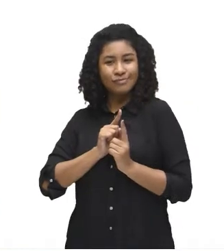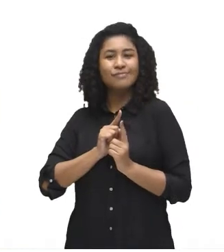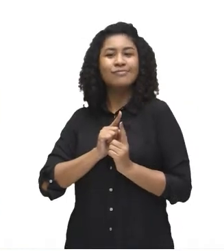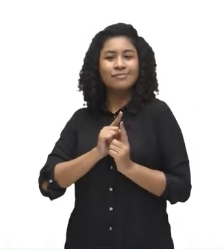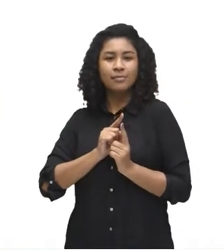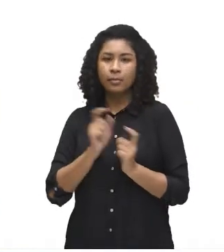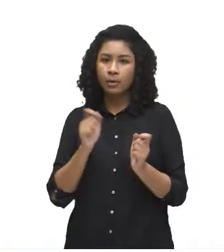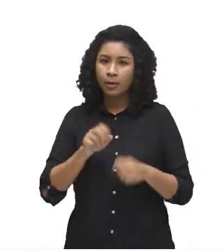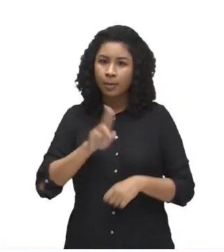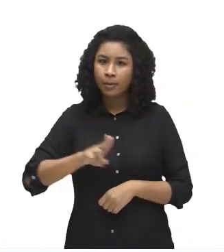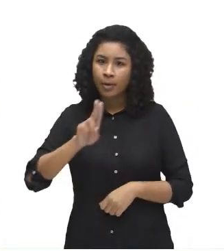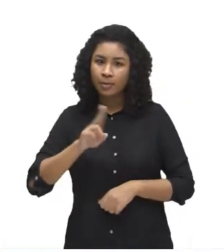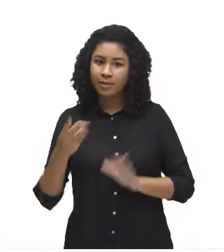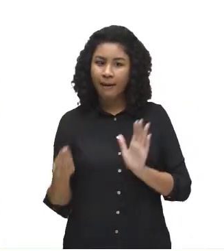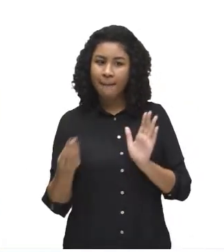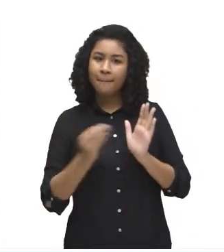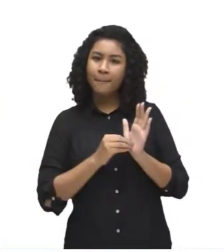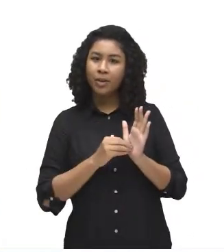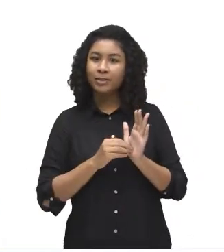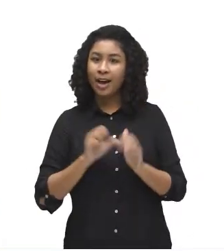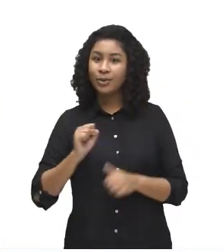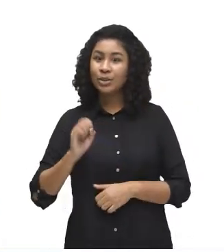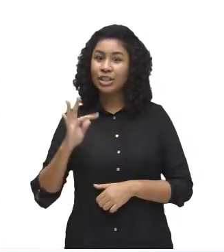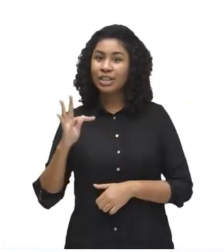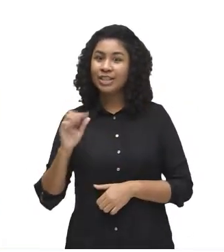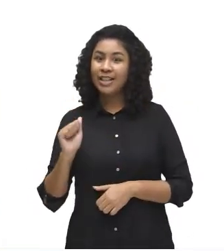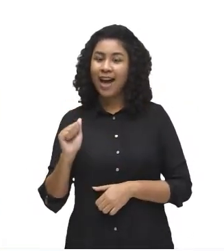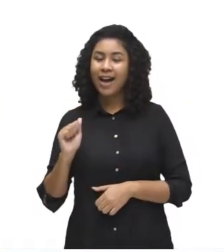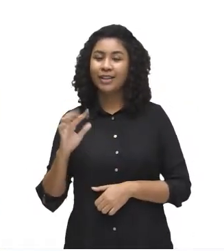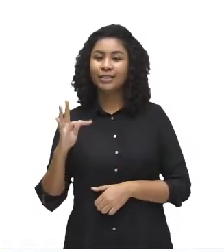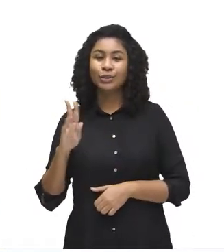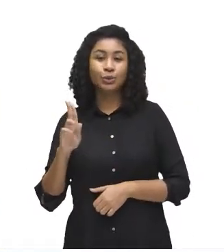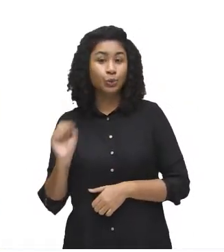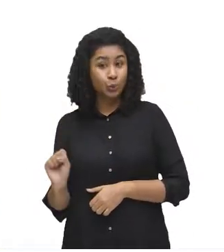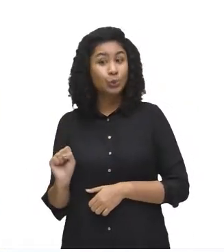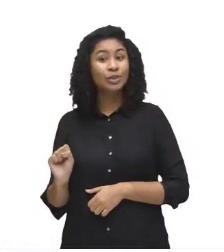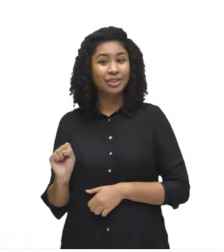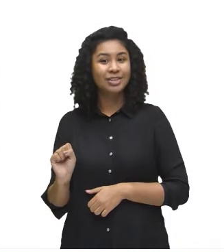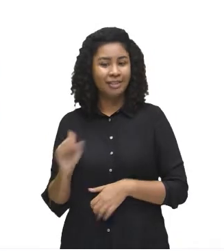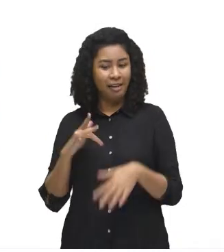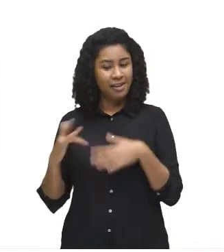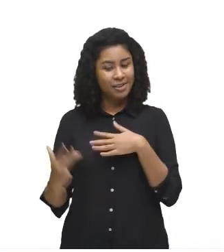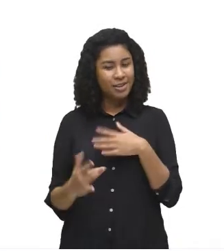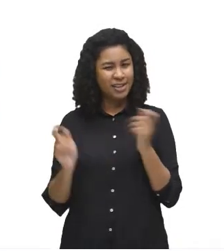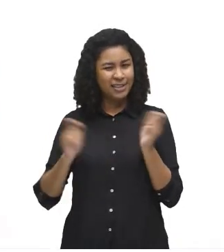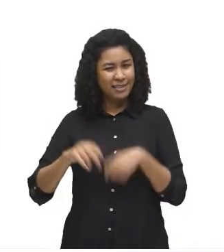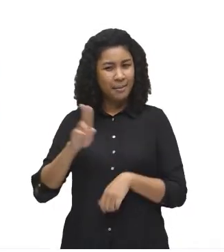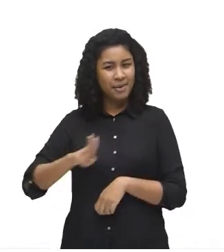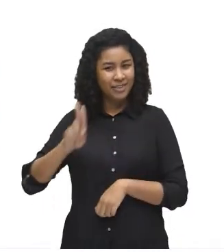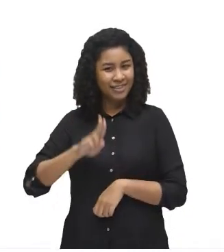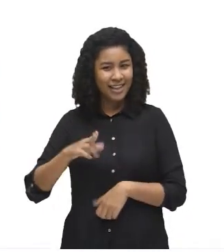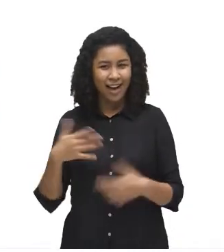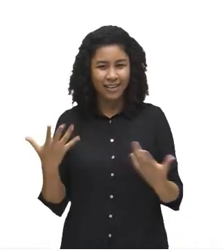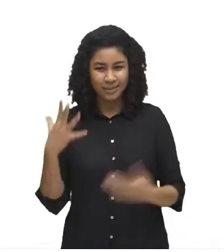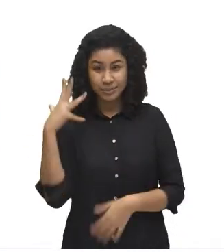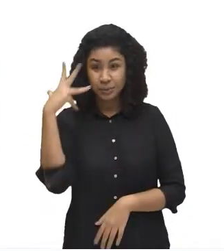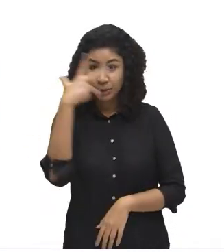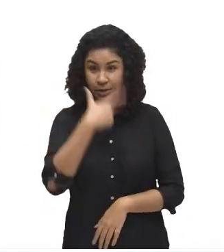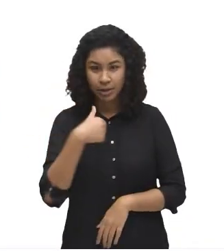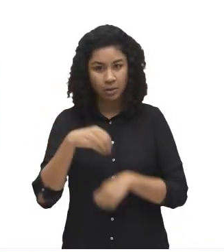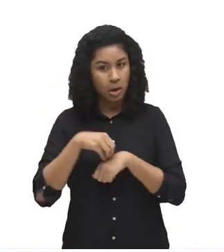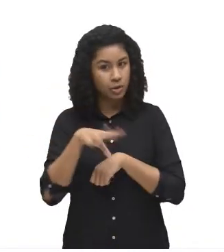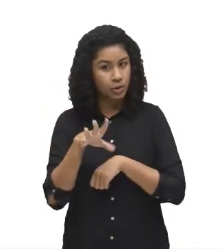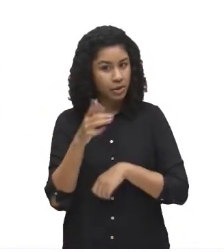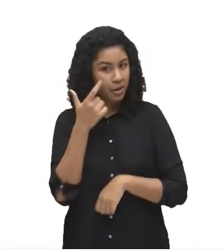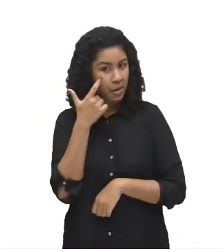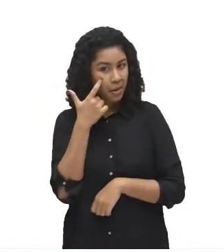status, não é isso? Você utilizar a sua comunicação, a linguagem verbal, colocando em um status, por exemplo, né? Fica aí, ó. Observe o